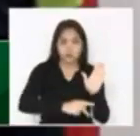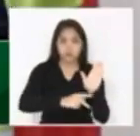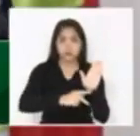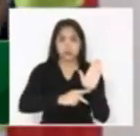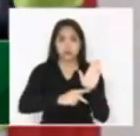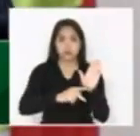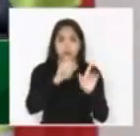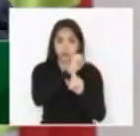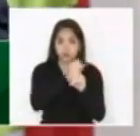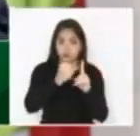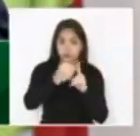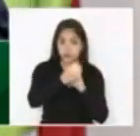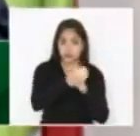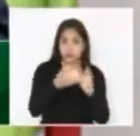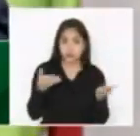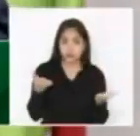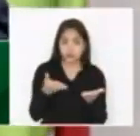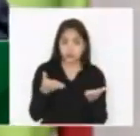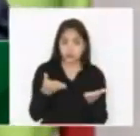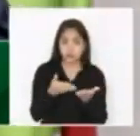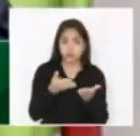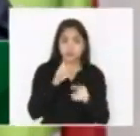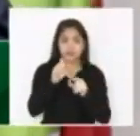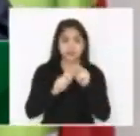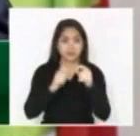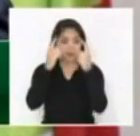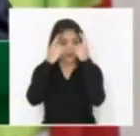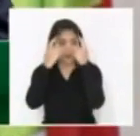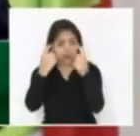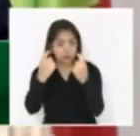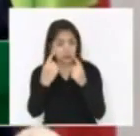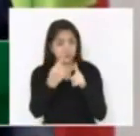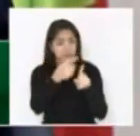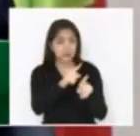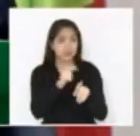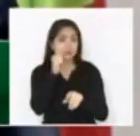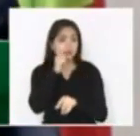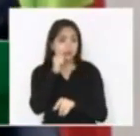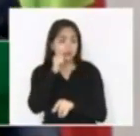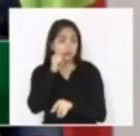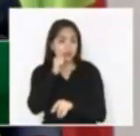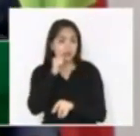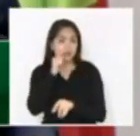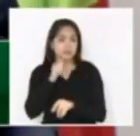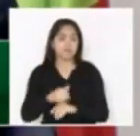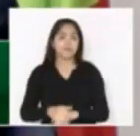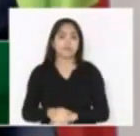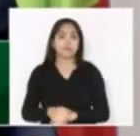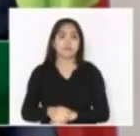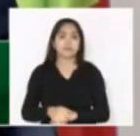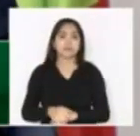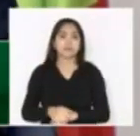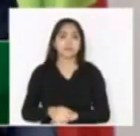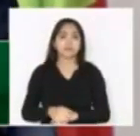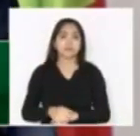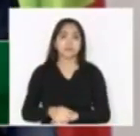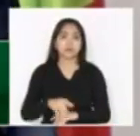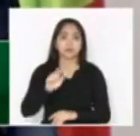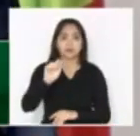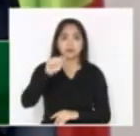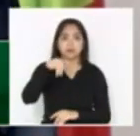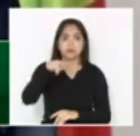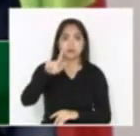social que nós enfrentamos hoje, que é a violência com a mulher, me reporto a Ângela